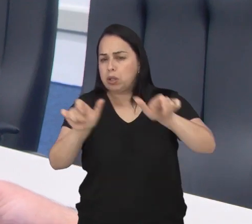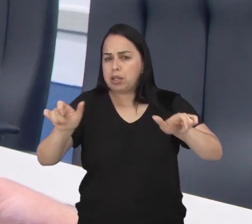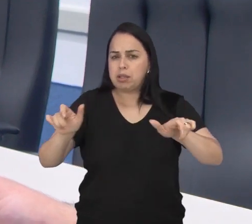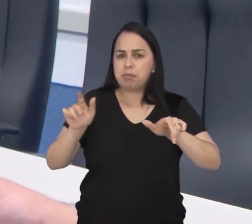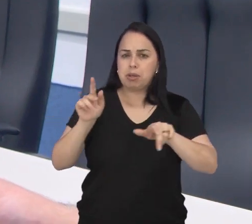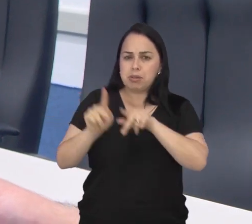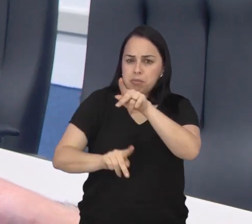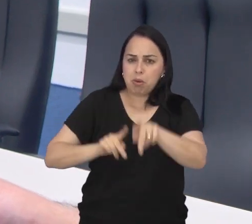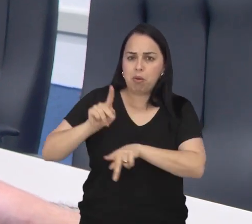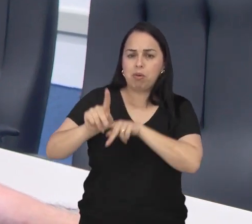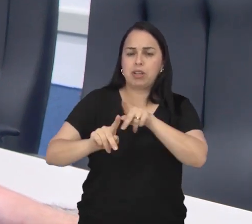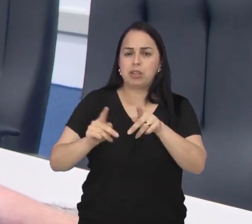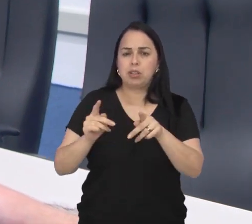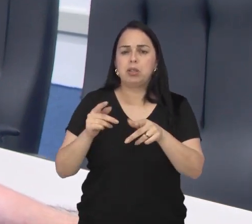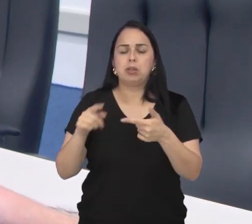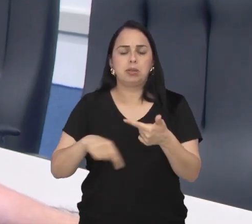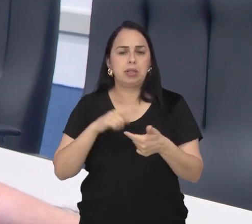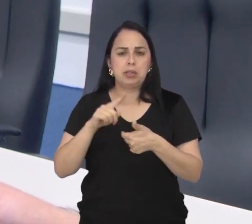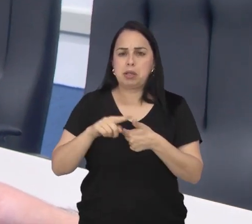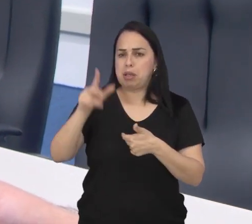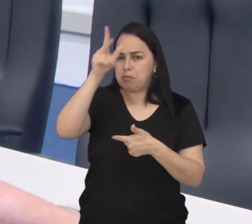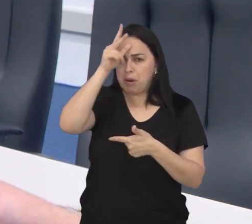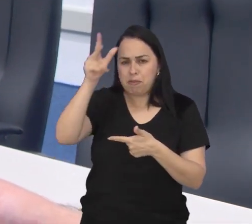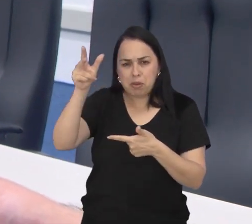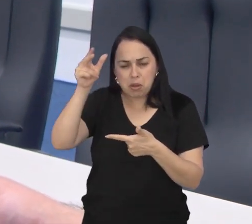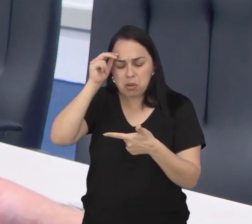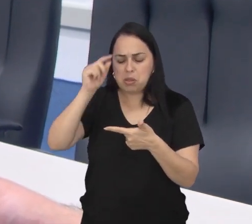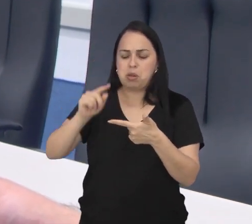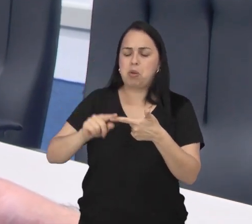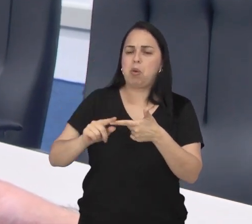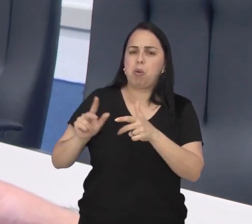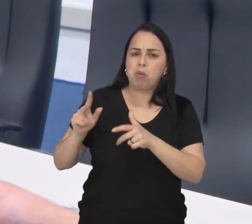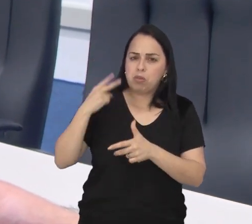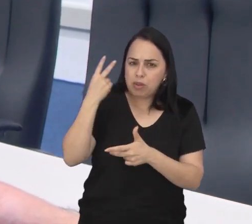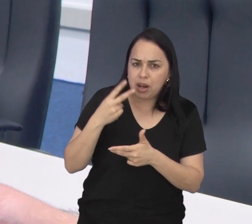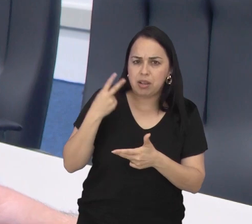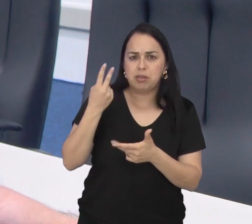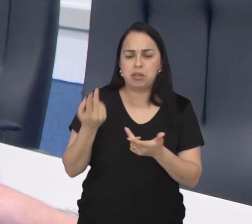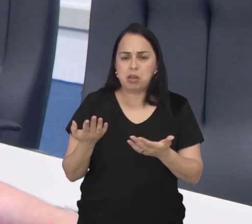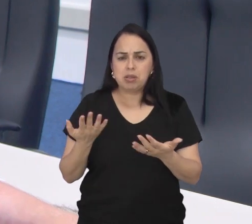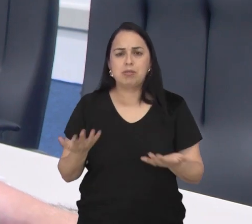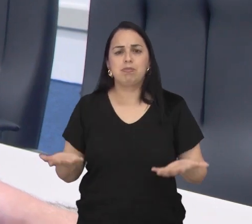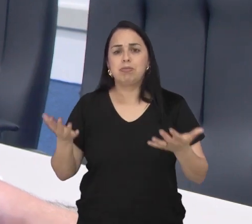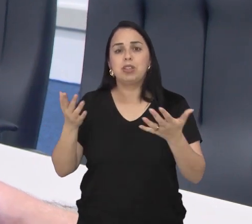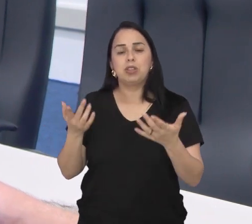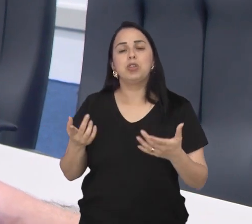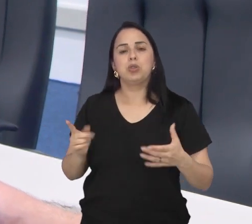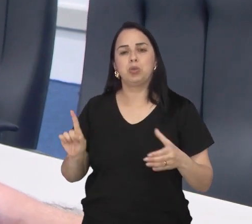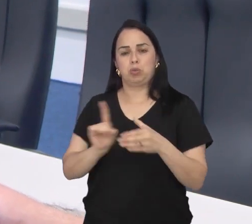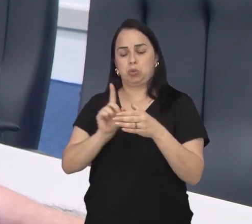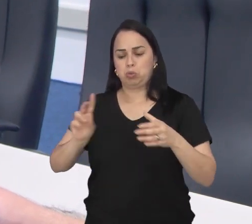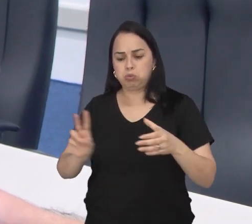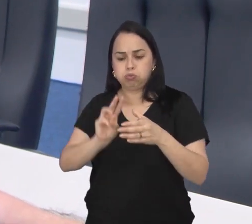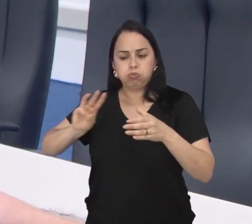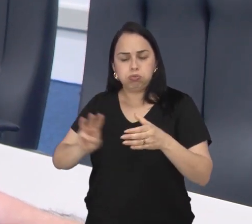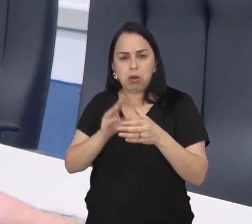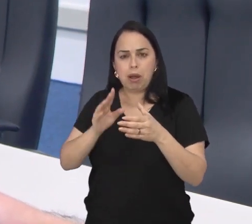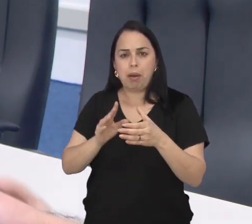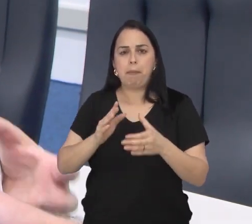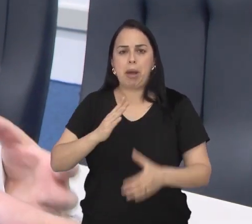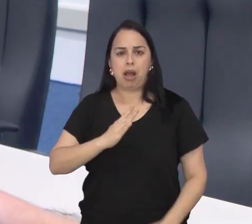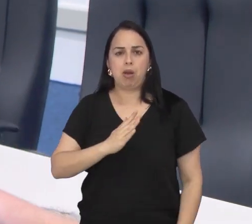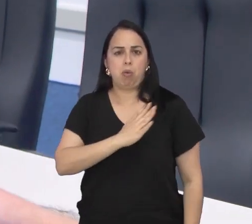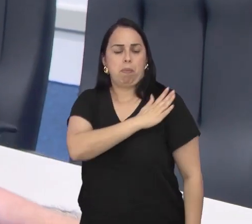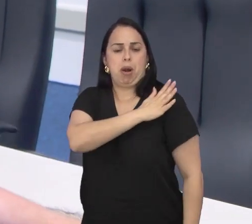a população, que todos os poderes, todas as pessoas se envolvam, que é exatamente para a gente